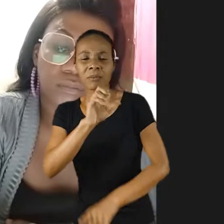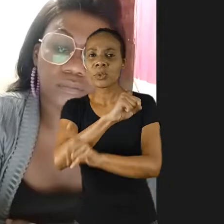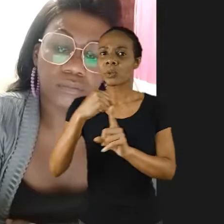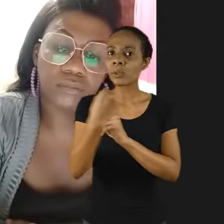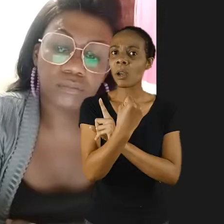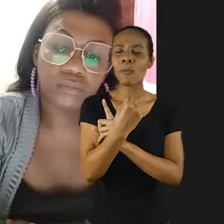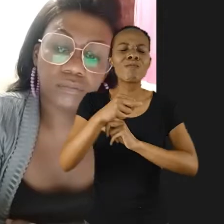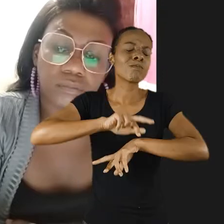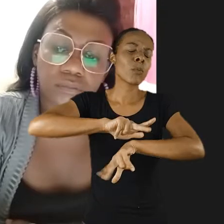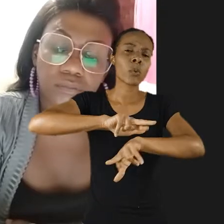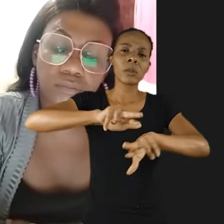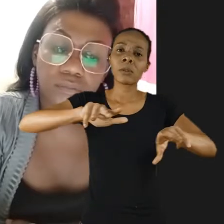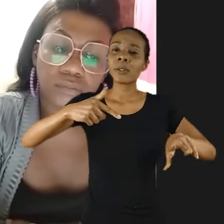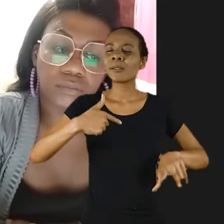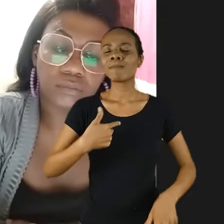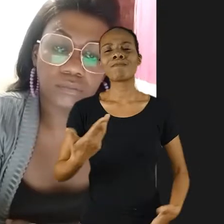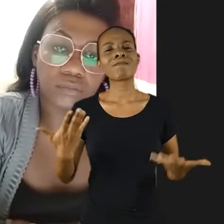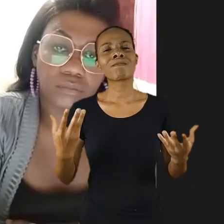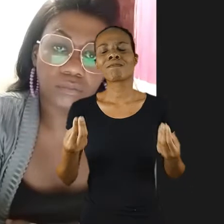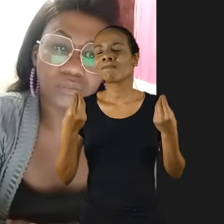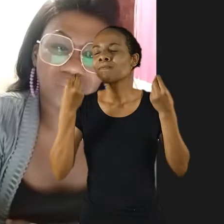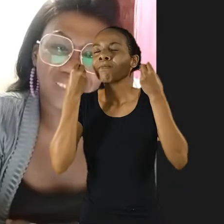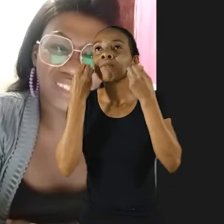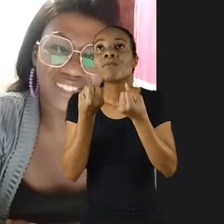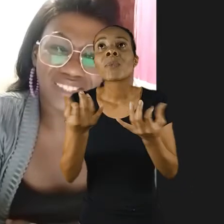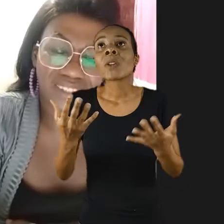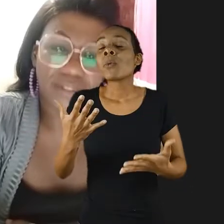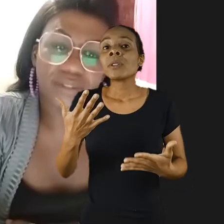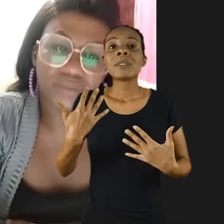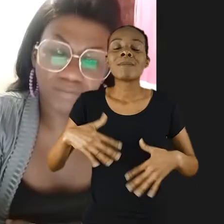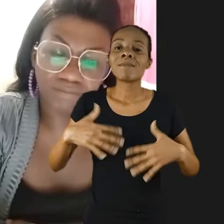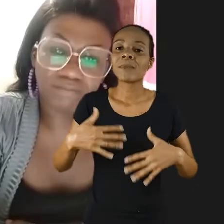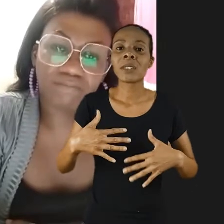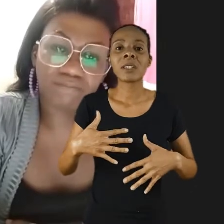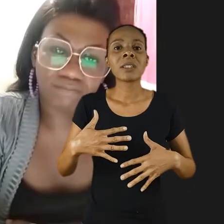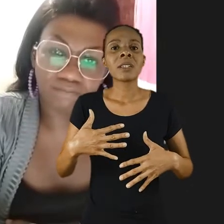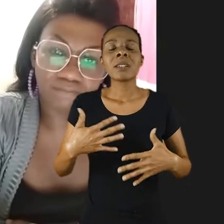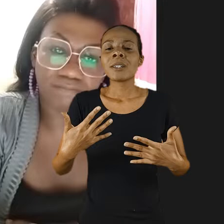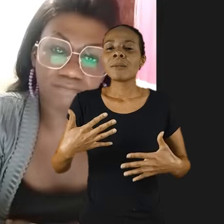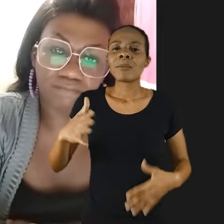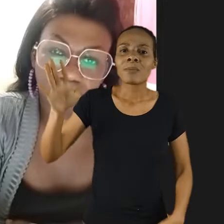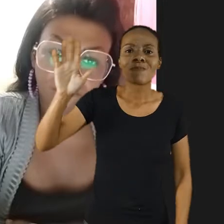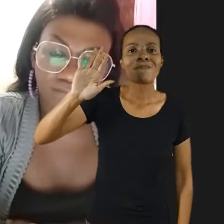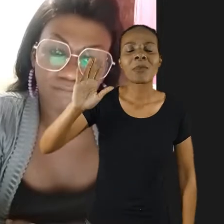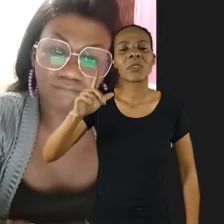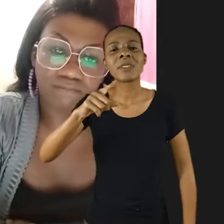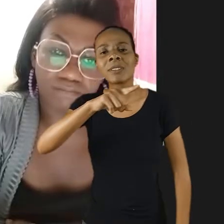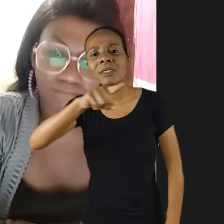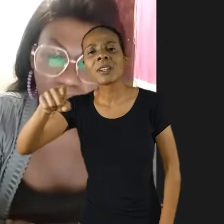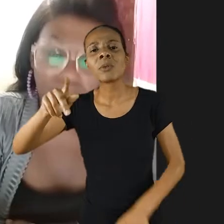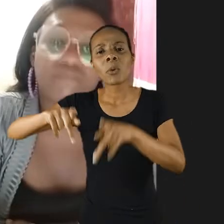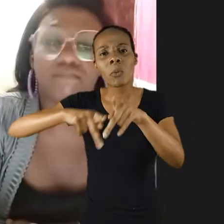a fazer aqui. E, assim, um salve muito forte à população trans e preta,